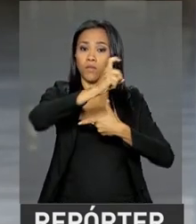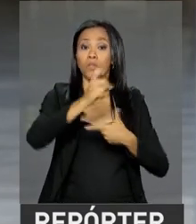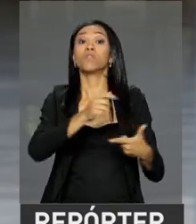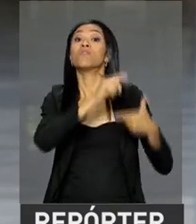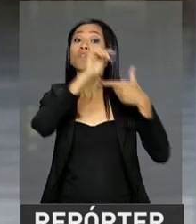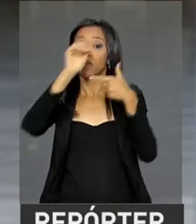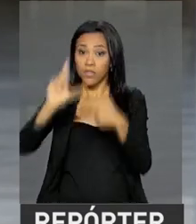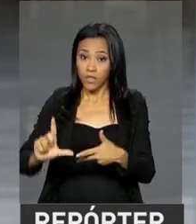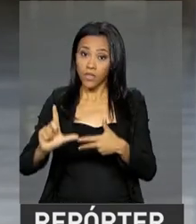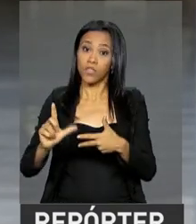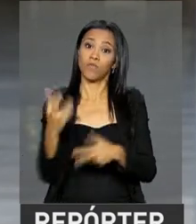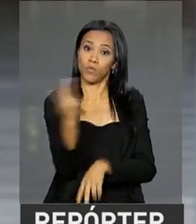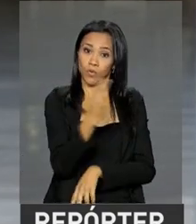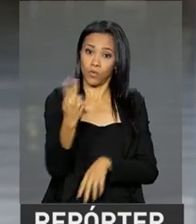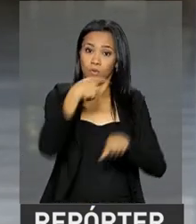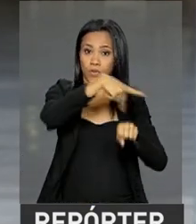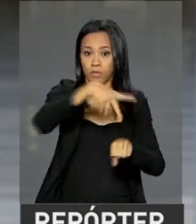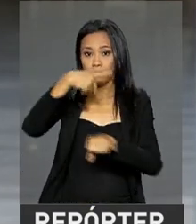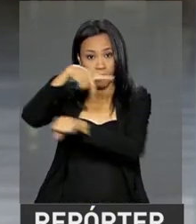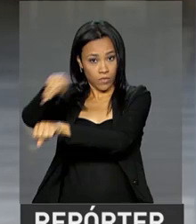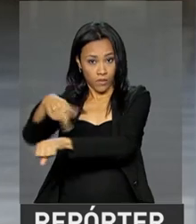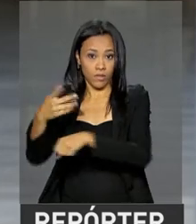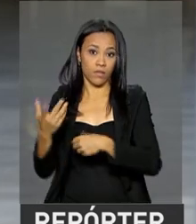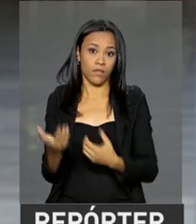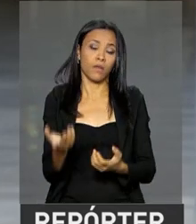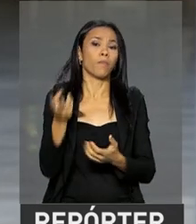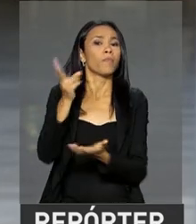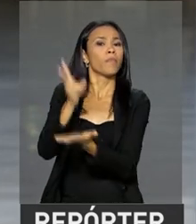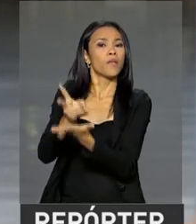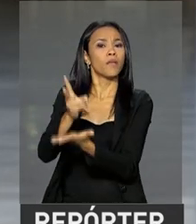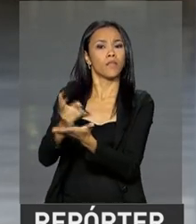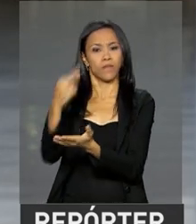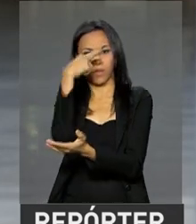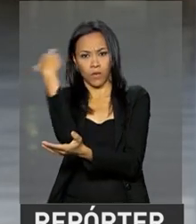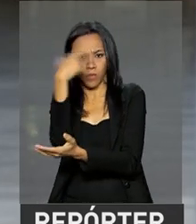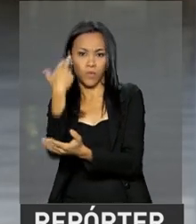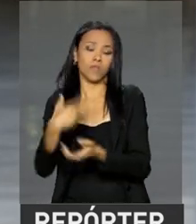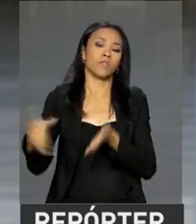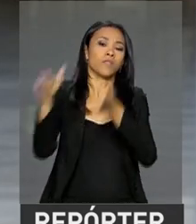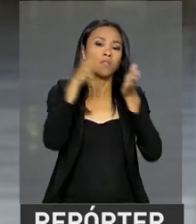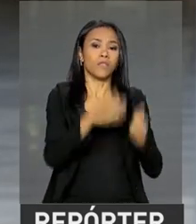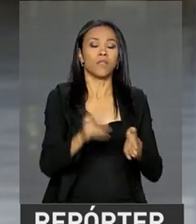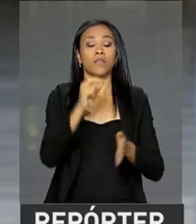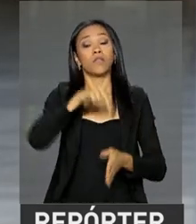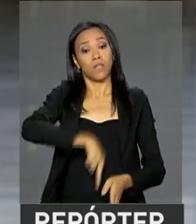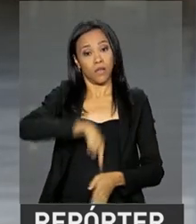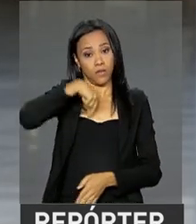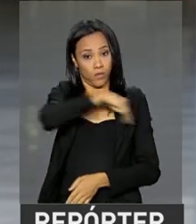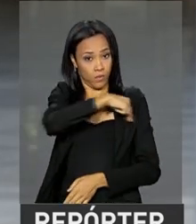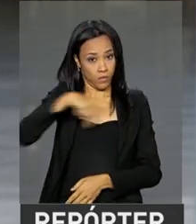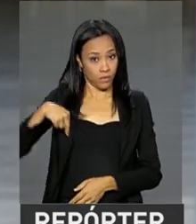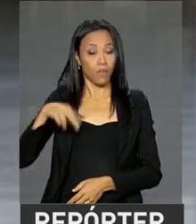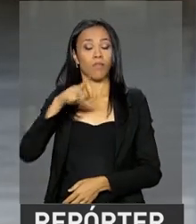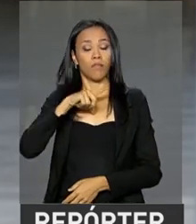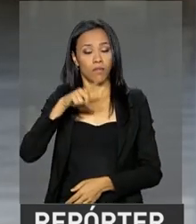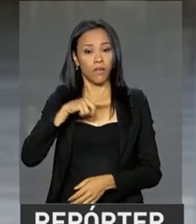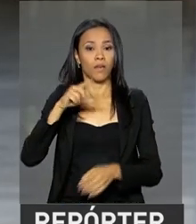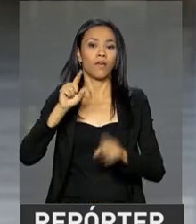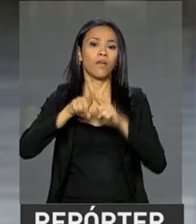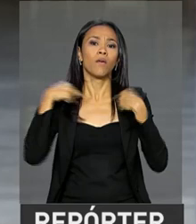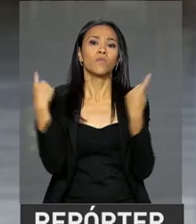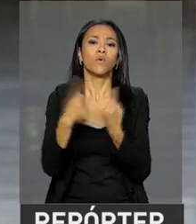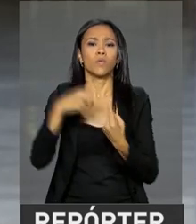legislativo dos dois países e tanto na Rússia quanto na Noruega o presidente da deve ter eh reuniões aí com